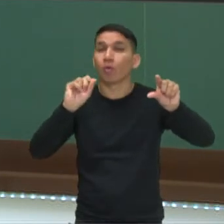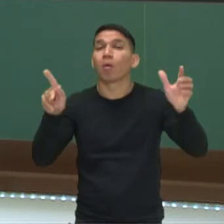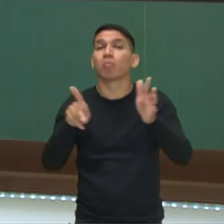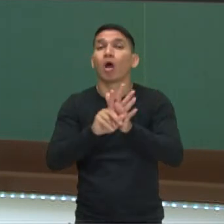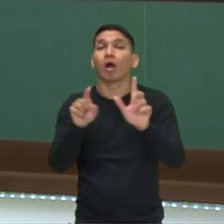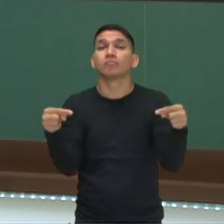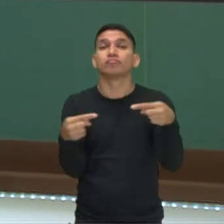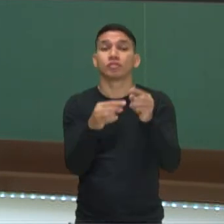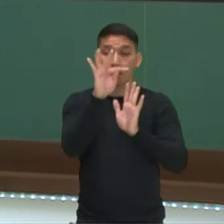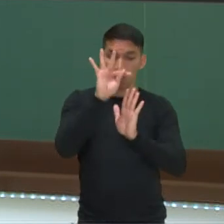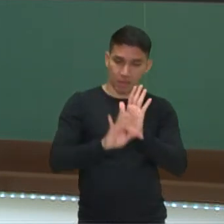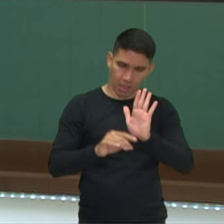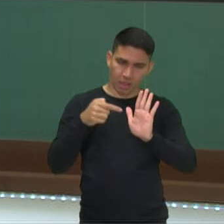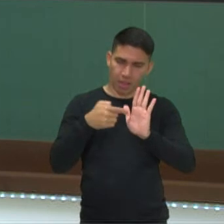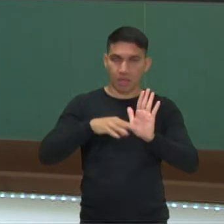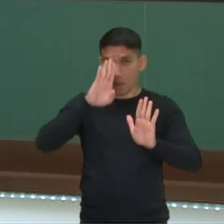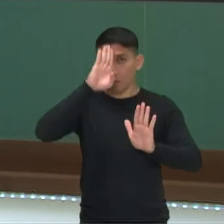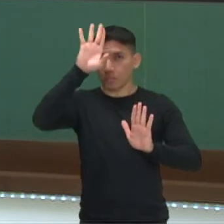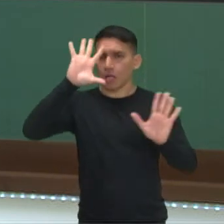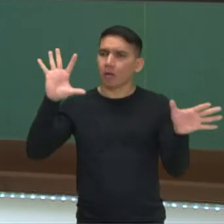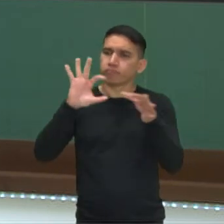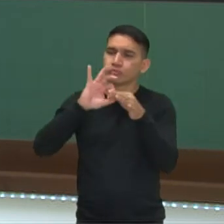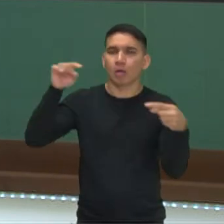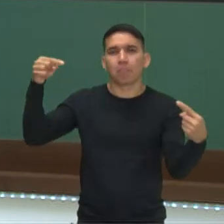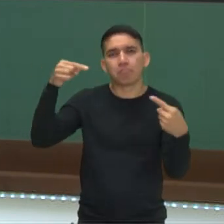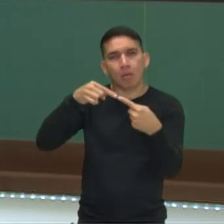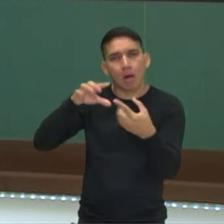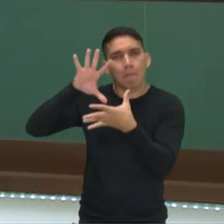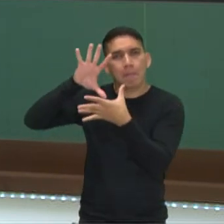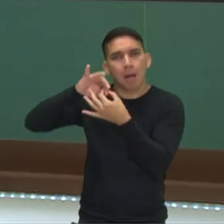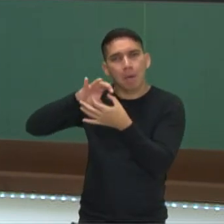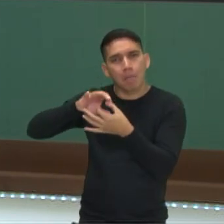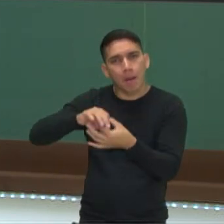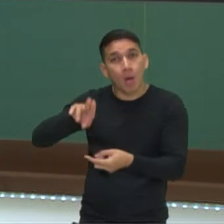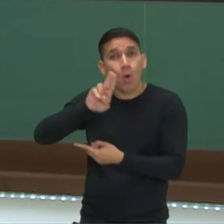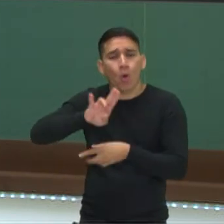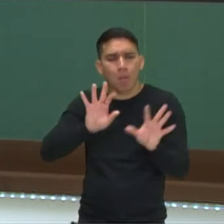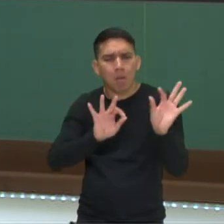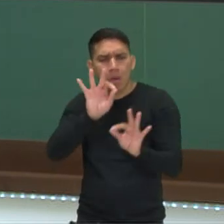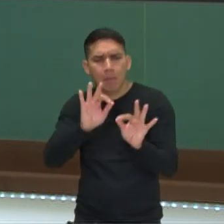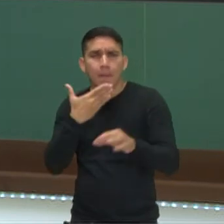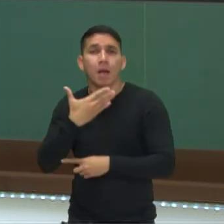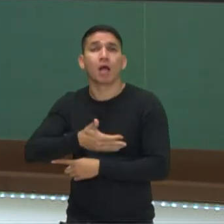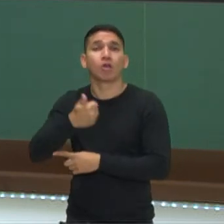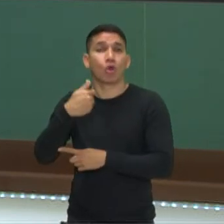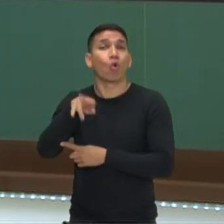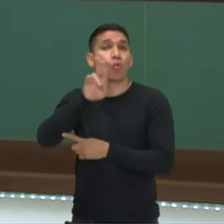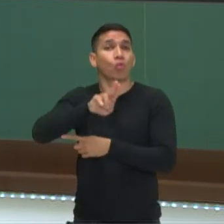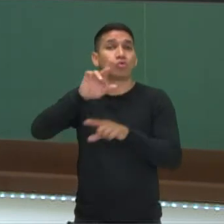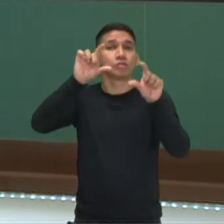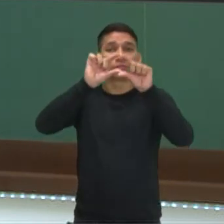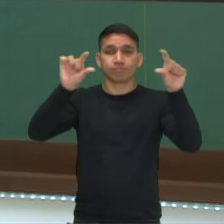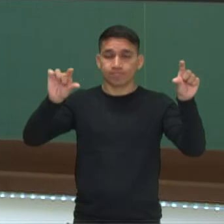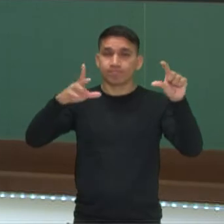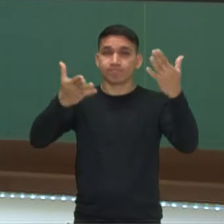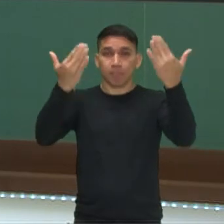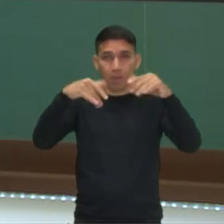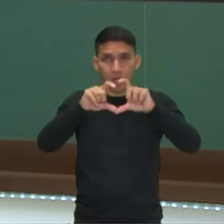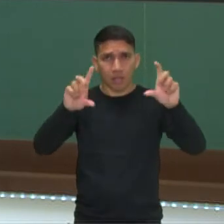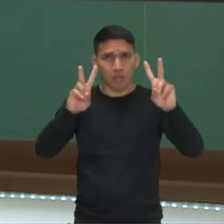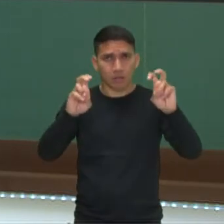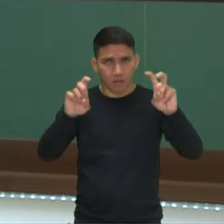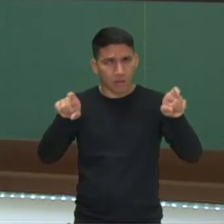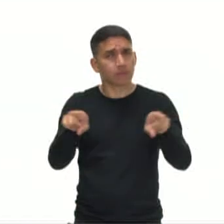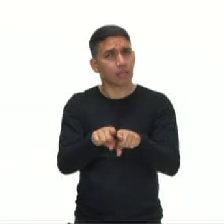Além do texto principal, para organizar melhor o texto, são usados subtítulos e facilitar também a leitura,